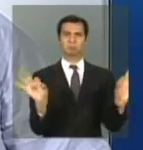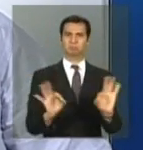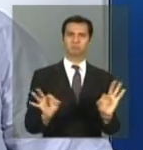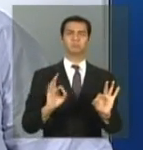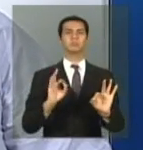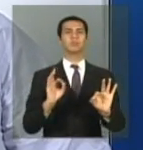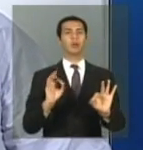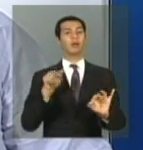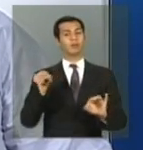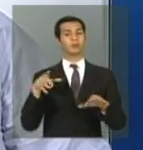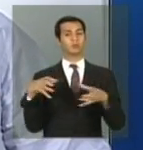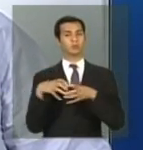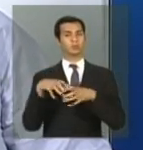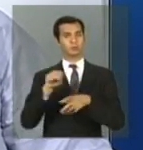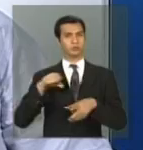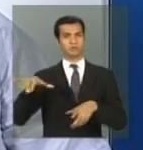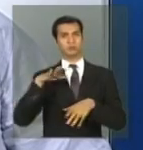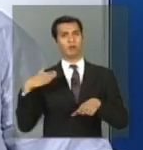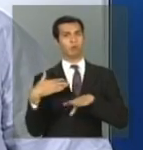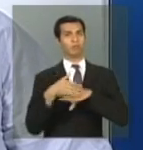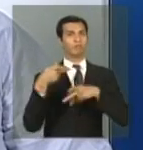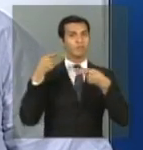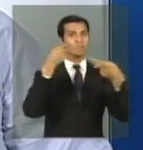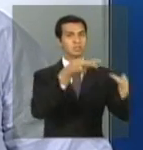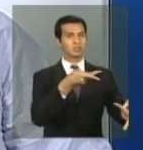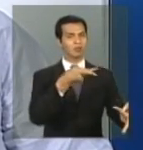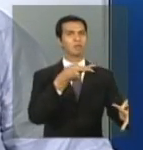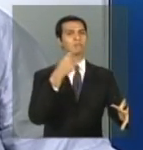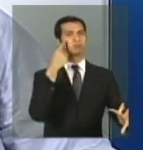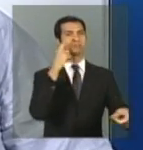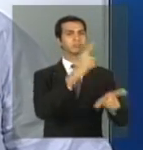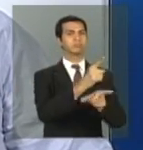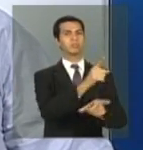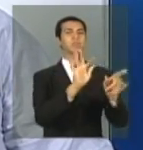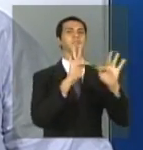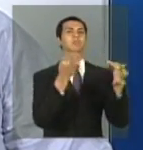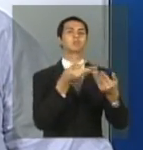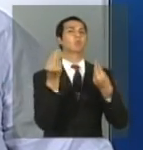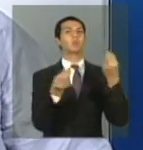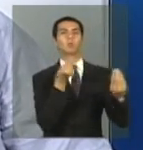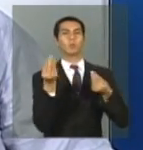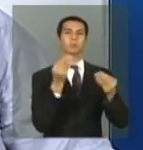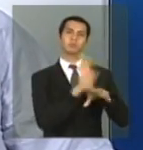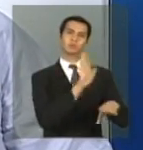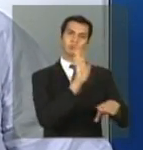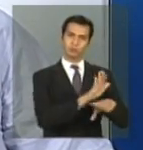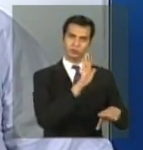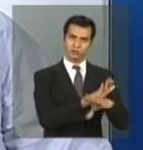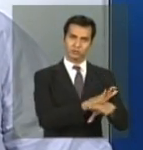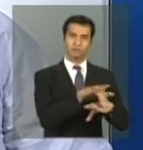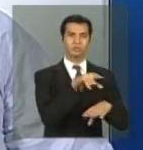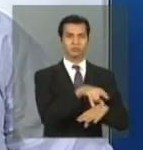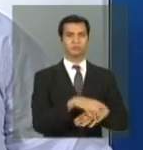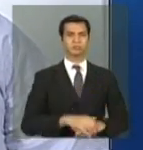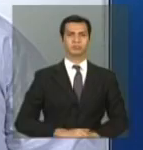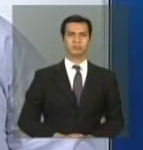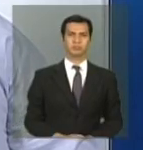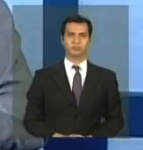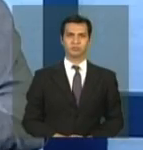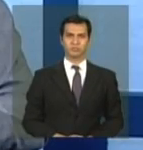confirmar, visitar a família, identificar, né, o que que é necessário fazer para acudir e acolher essa família em situação de